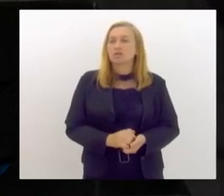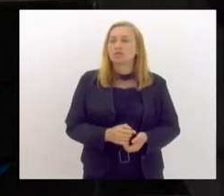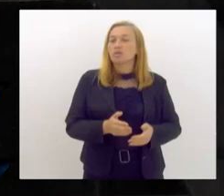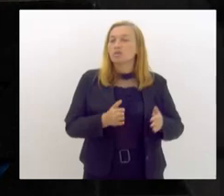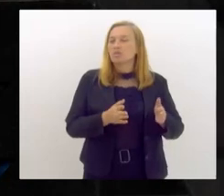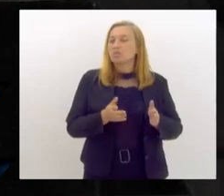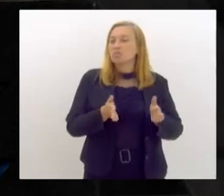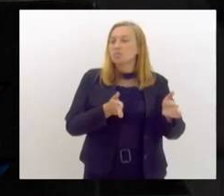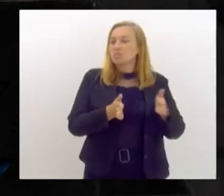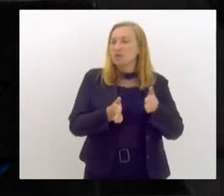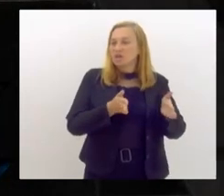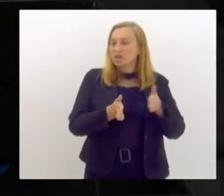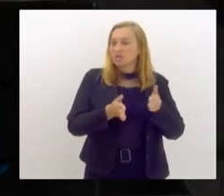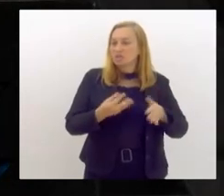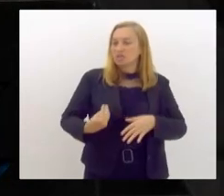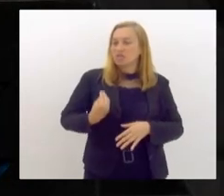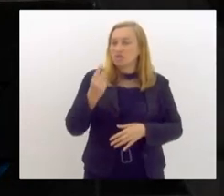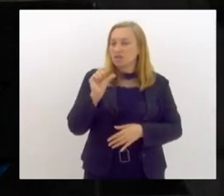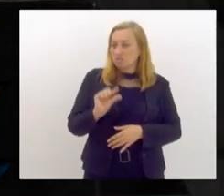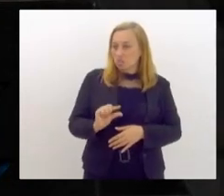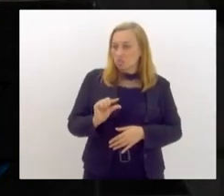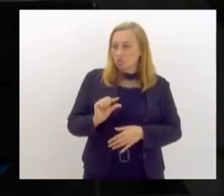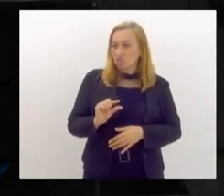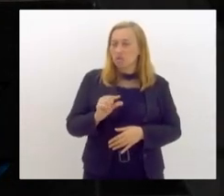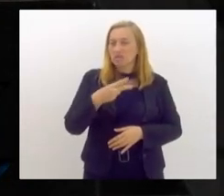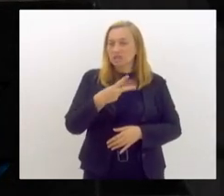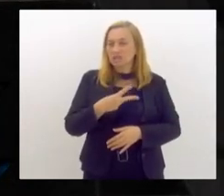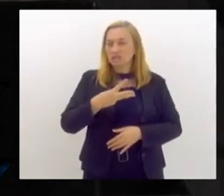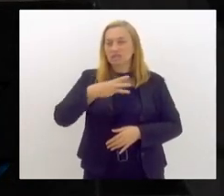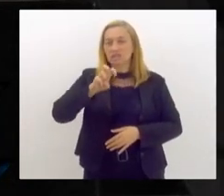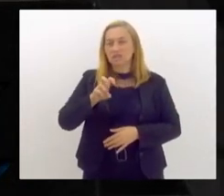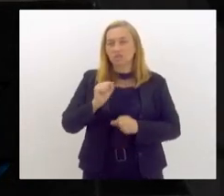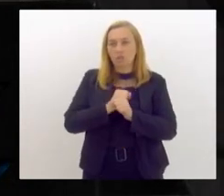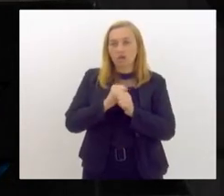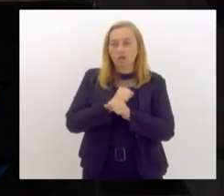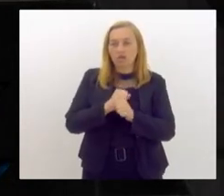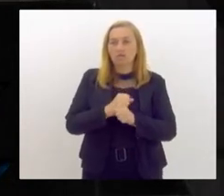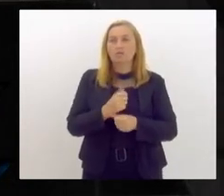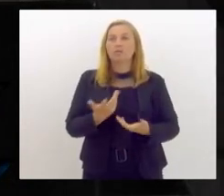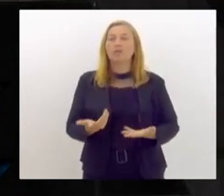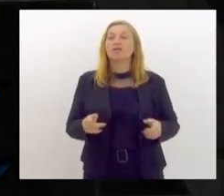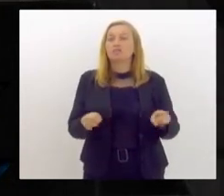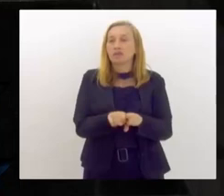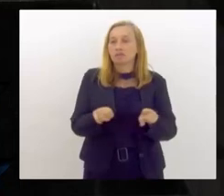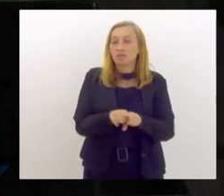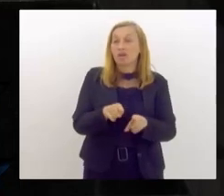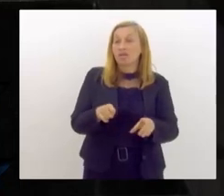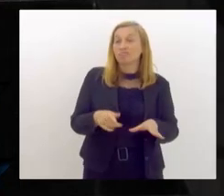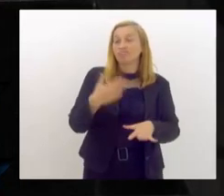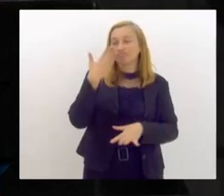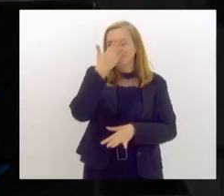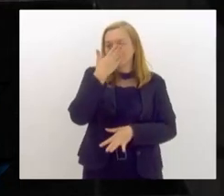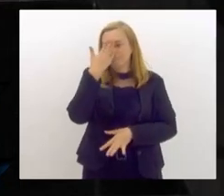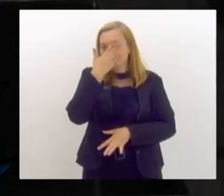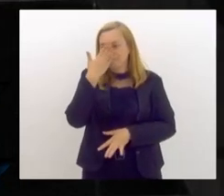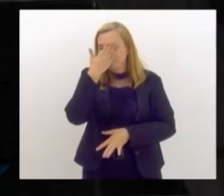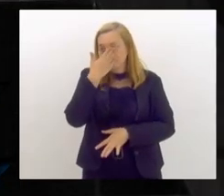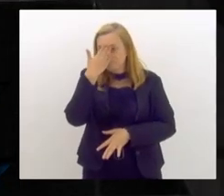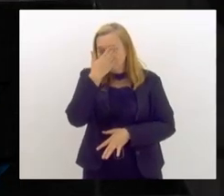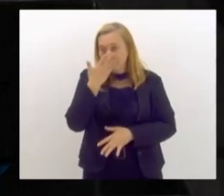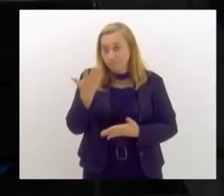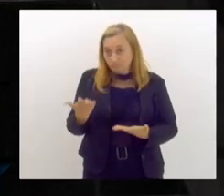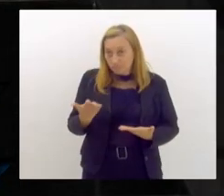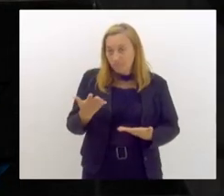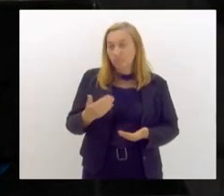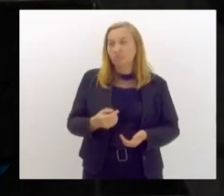dos 35 anos, a situação lamentável de prostituição compulsória